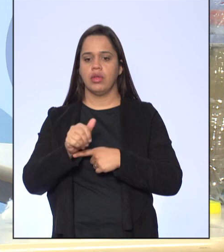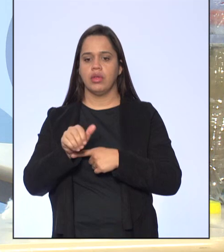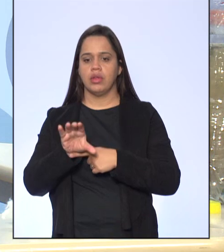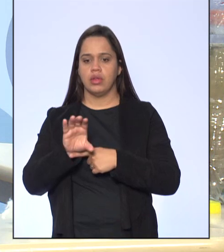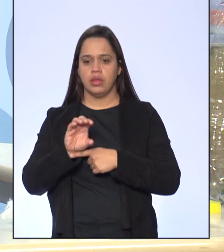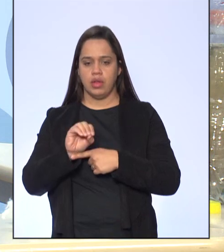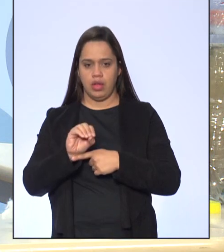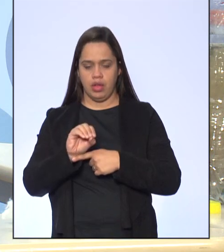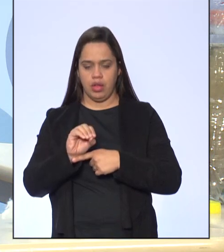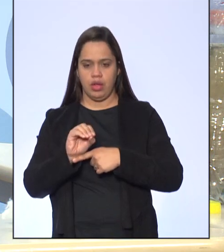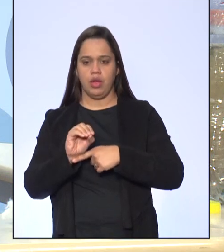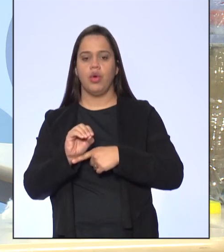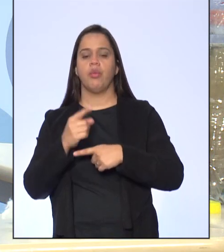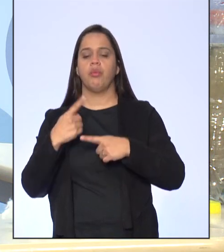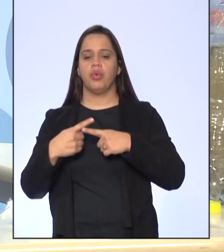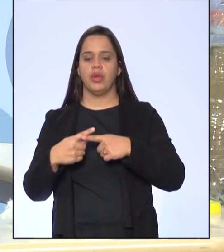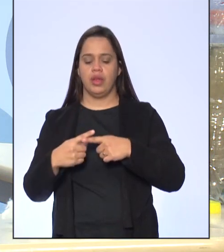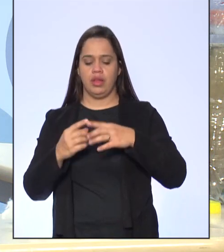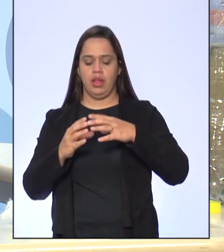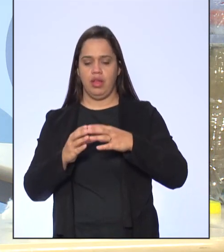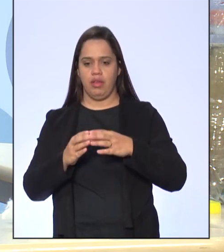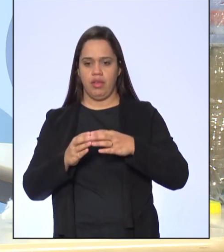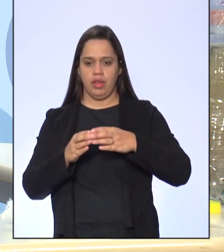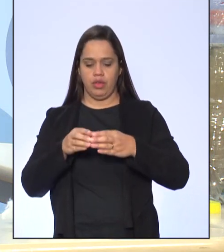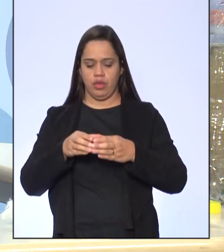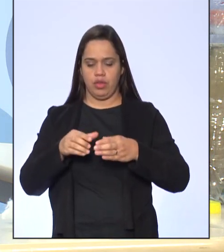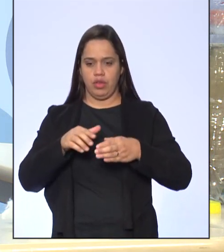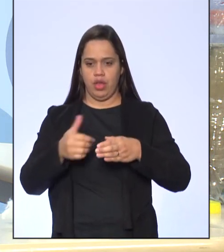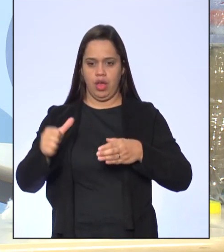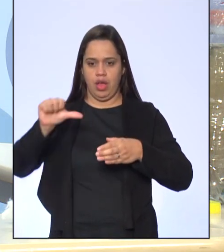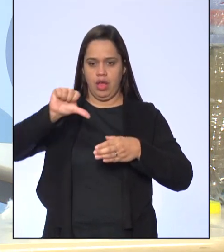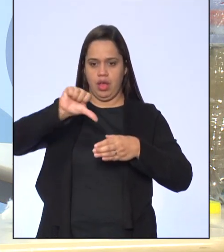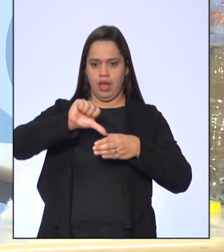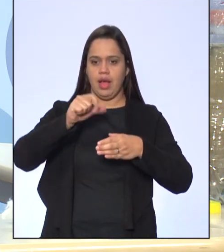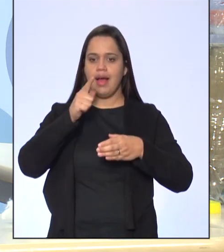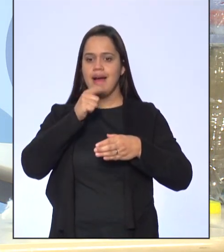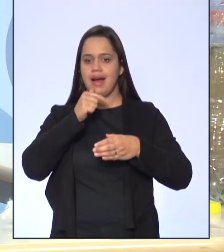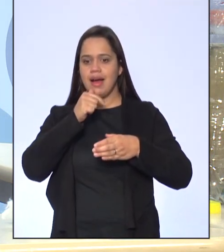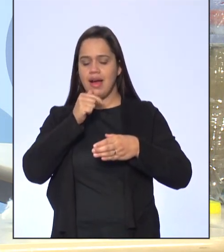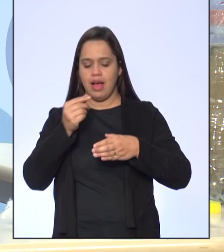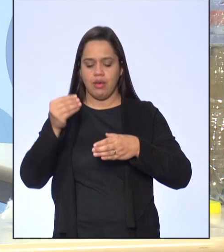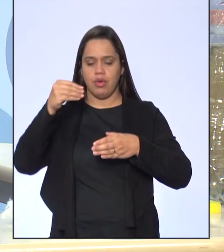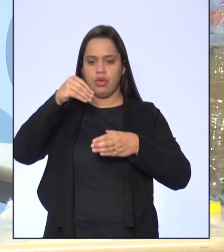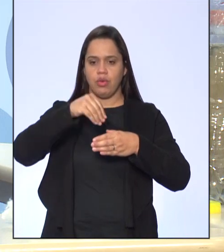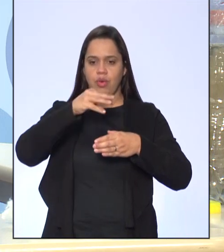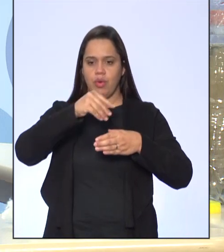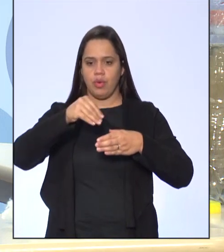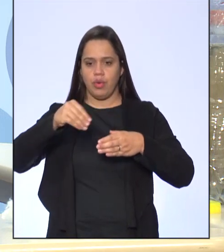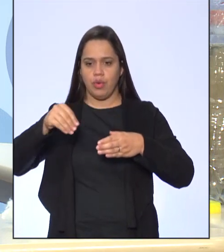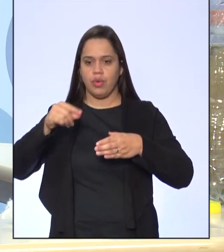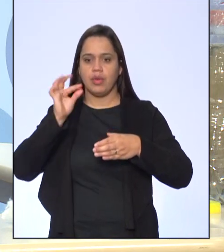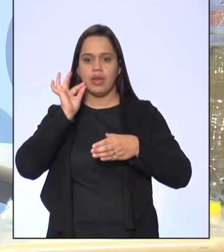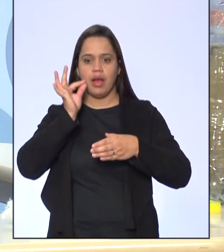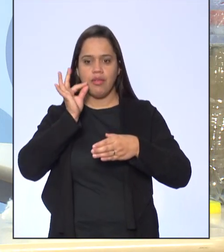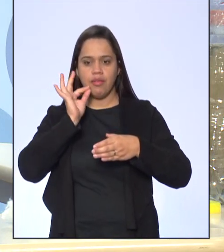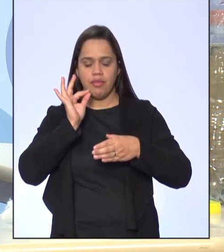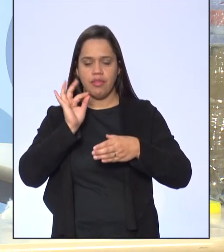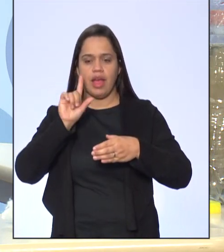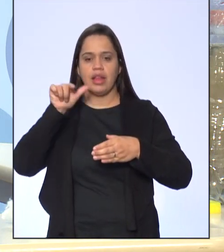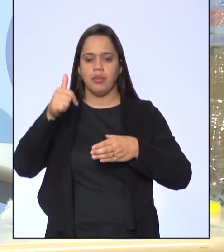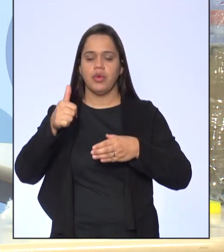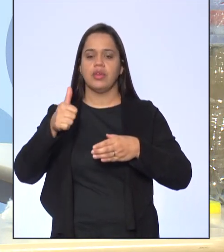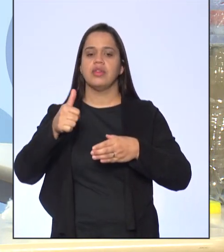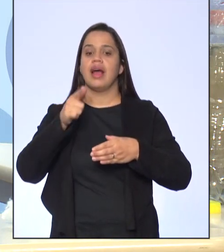acho que por isso que eles colocaram coação, né? No coador. Exatamente. E aí o pó de café, e aí passou a água ali, e aí é uma